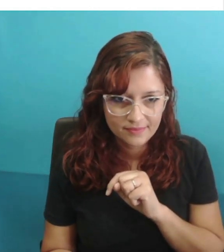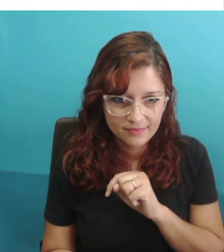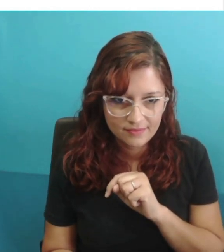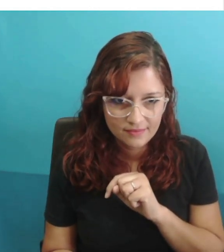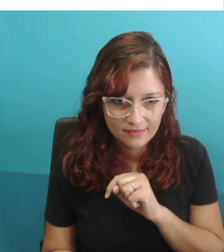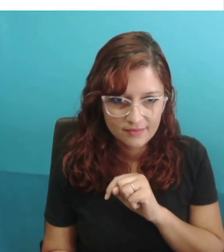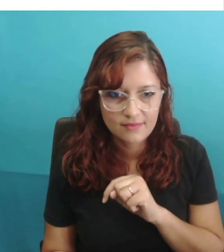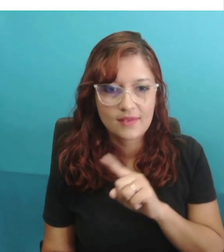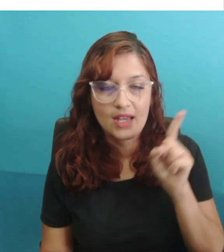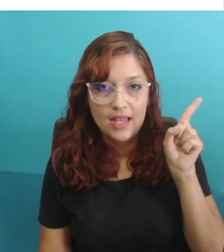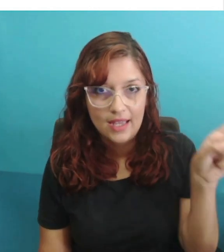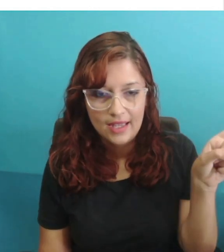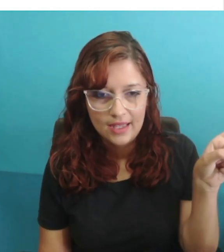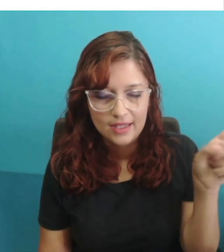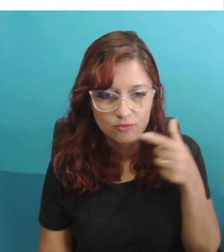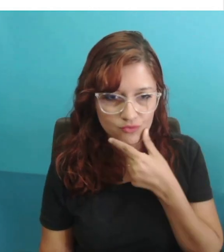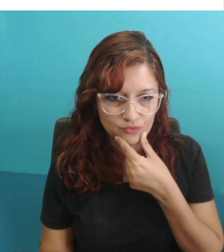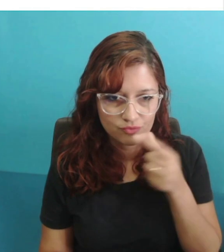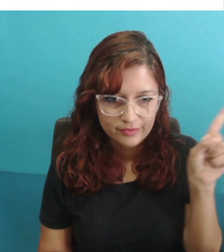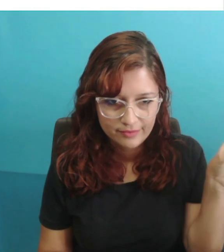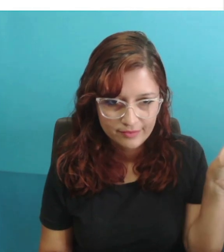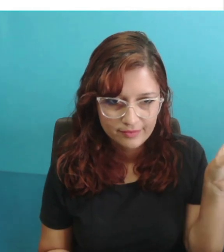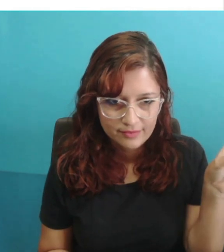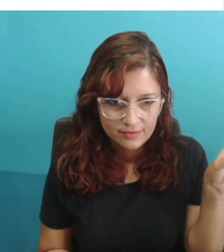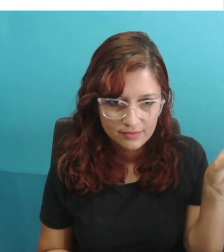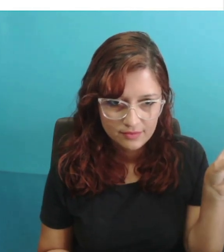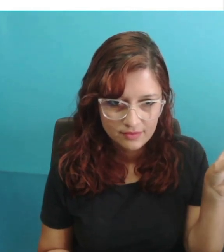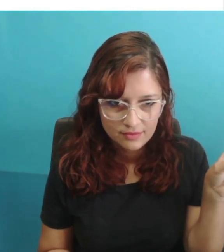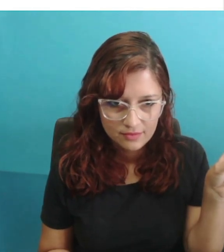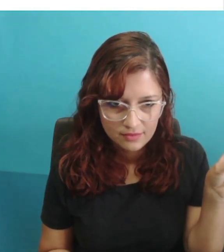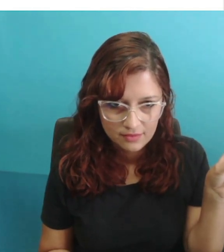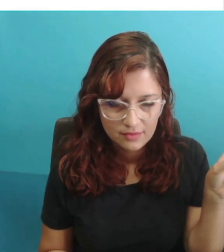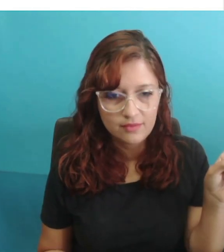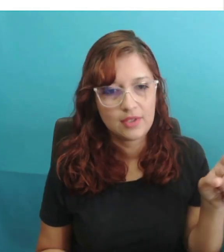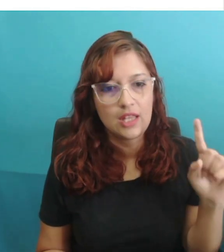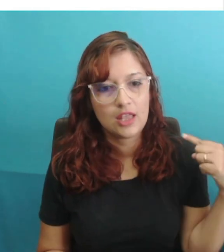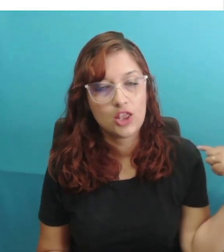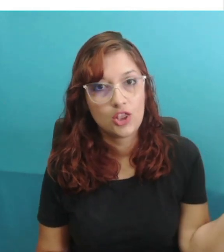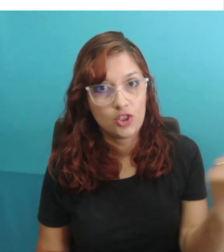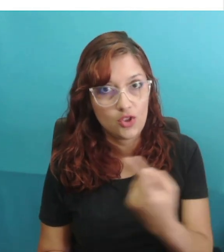tu amas, ele ama,